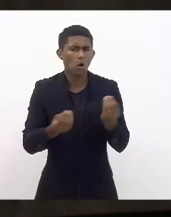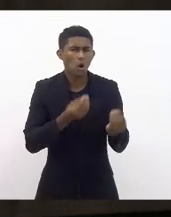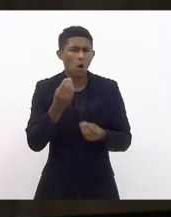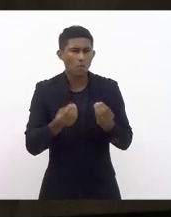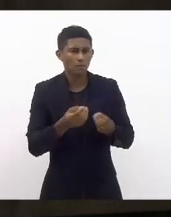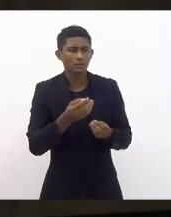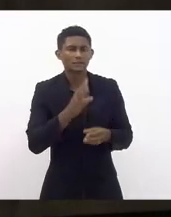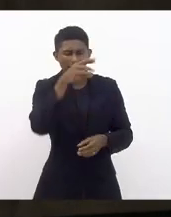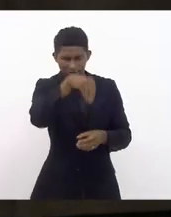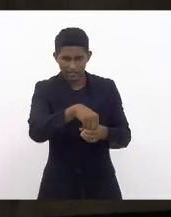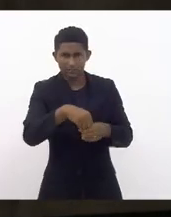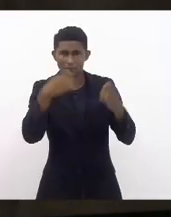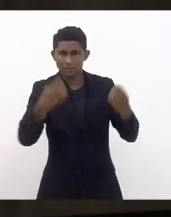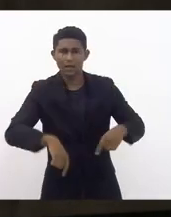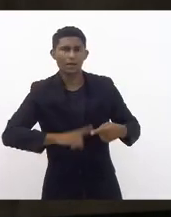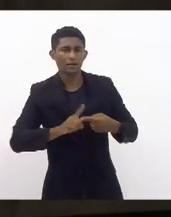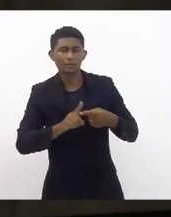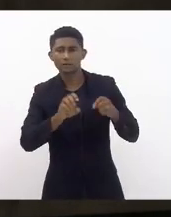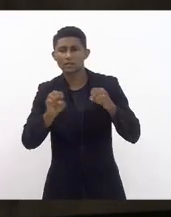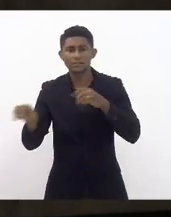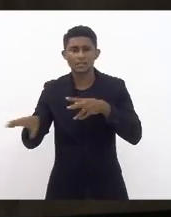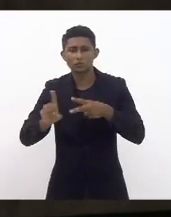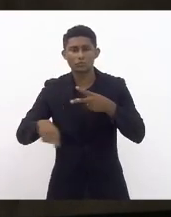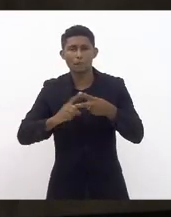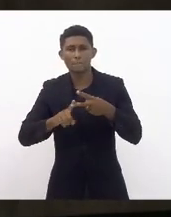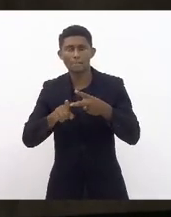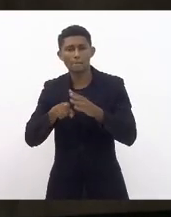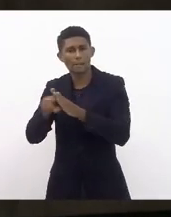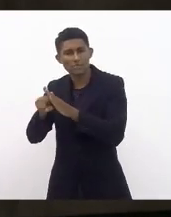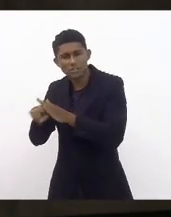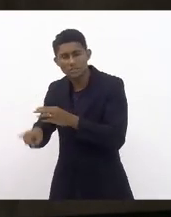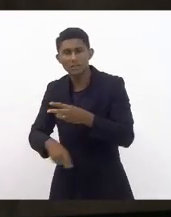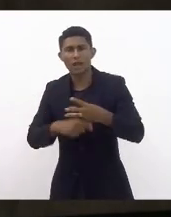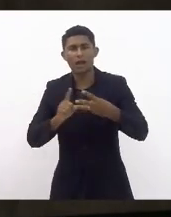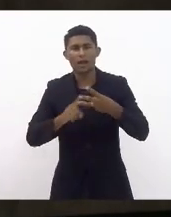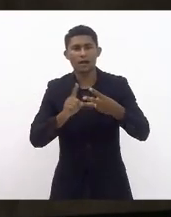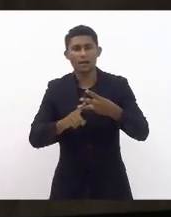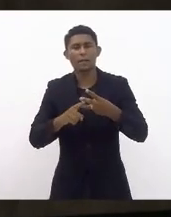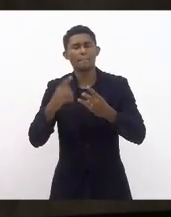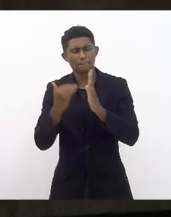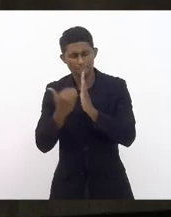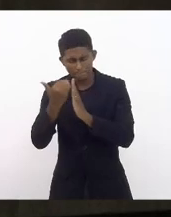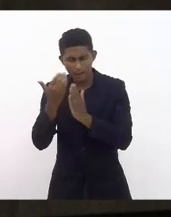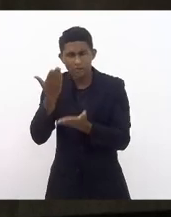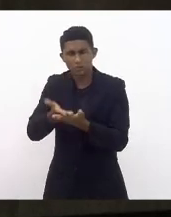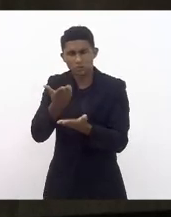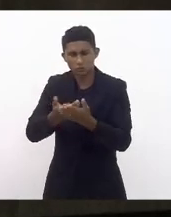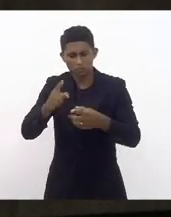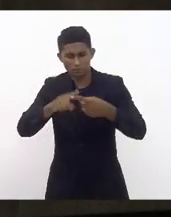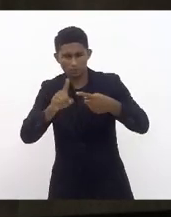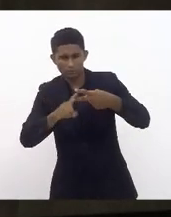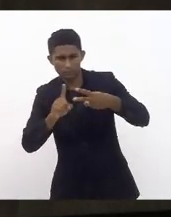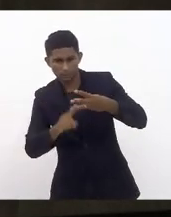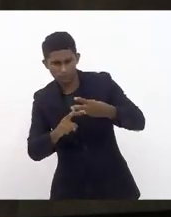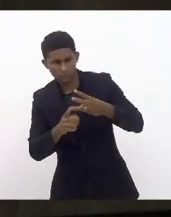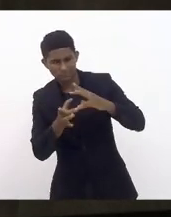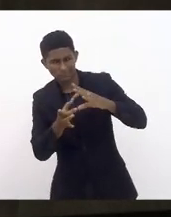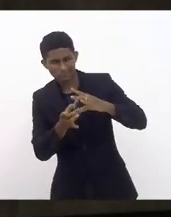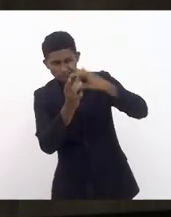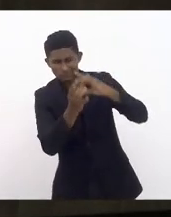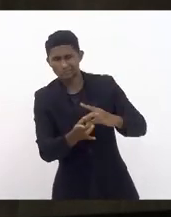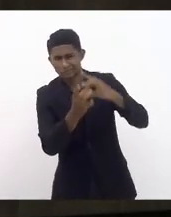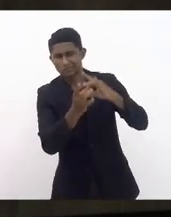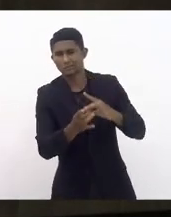ensino, pesquisa e extensão. E a indissociabilidade entre ensino, pesquisa e extensão não se faz